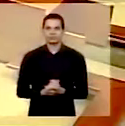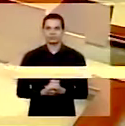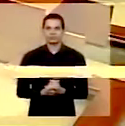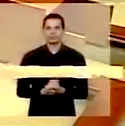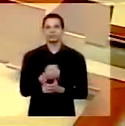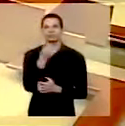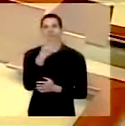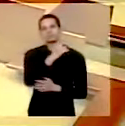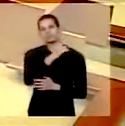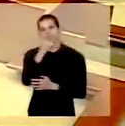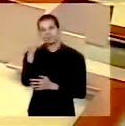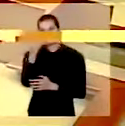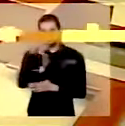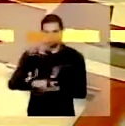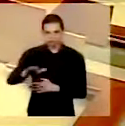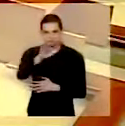Bom dia a todos.